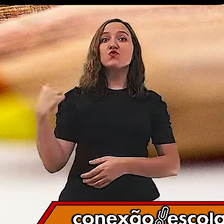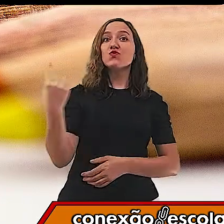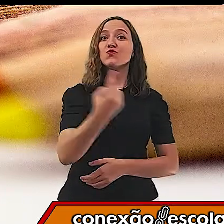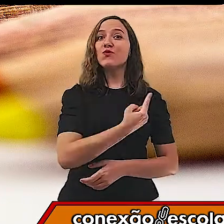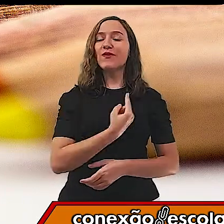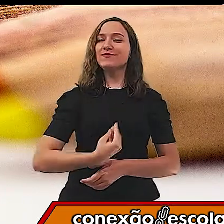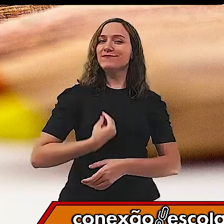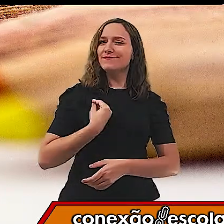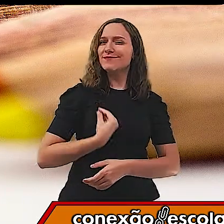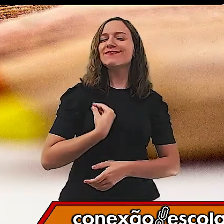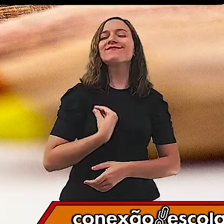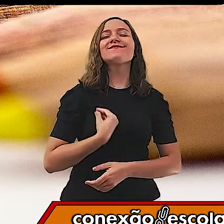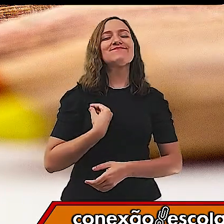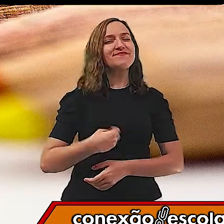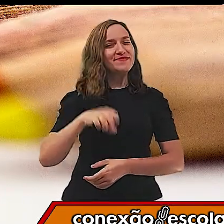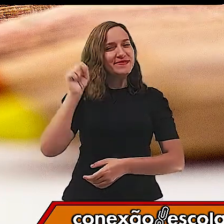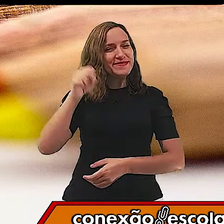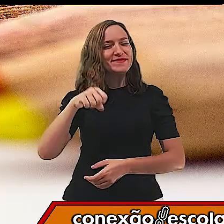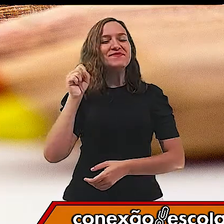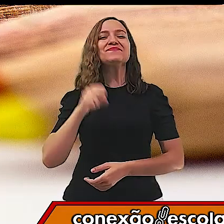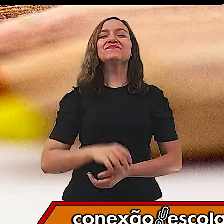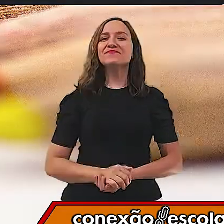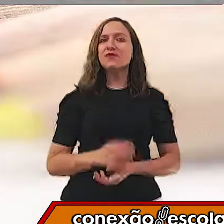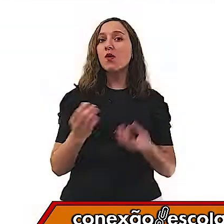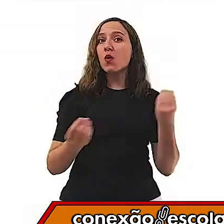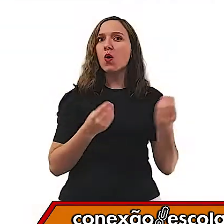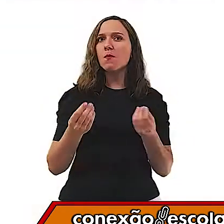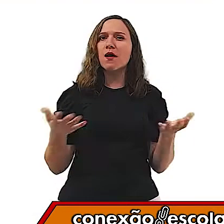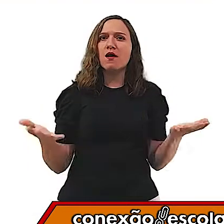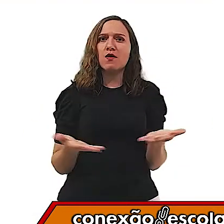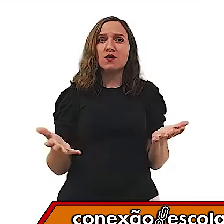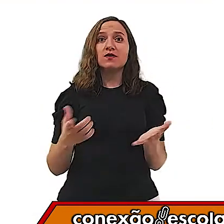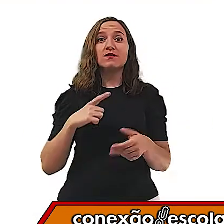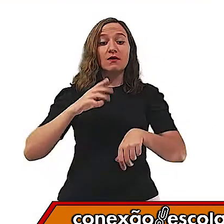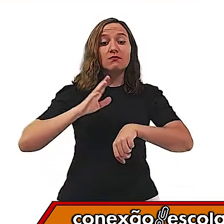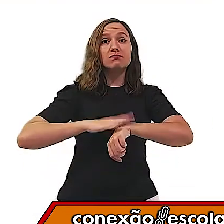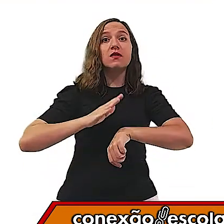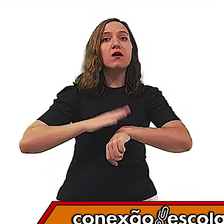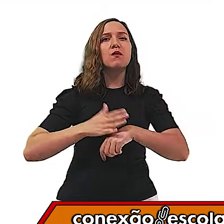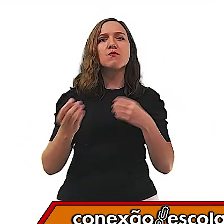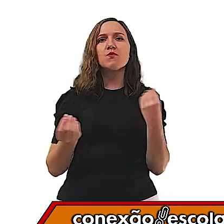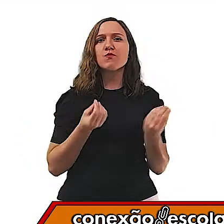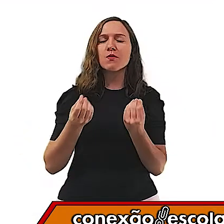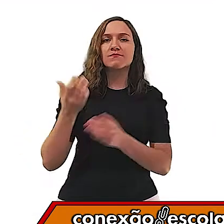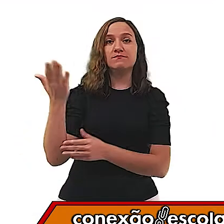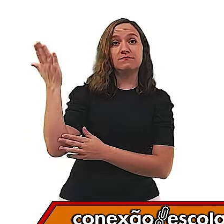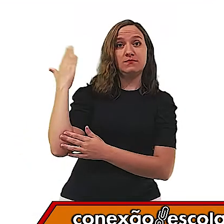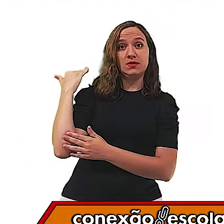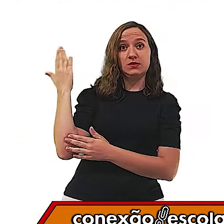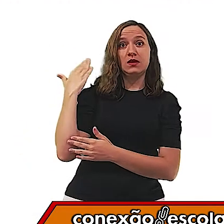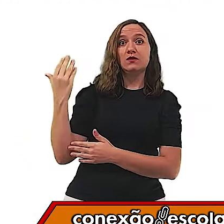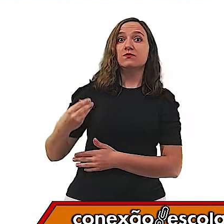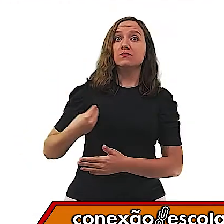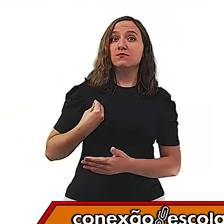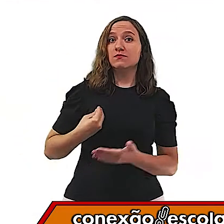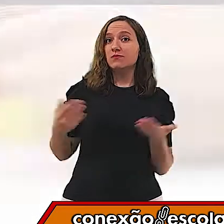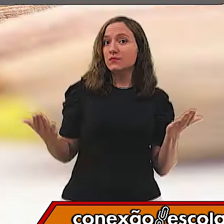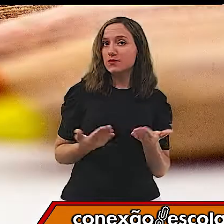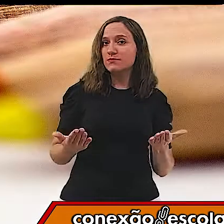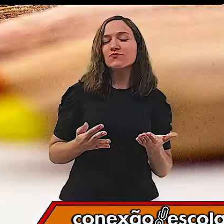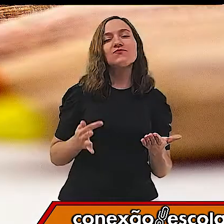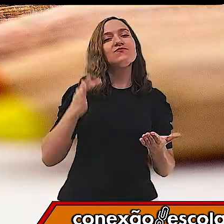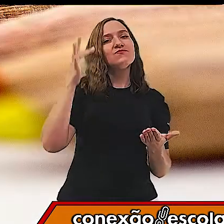Isso mesmo. E para facilitar, esse tempo foi dividido em passado, presente e